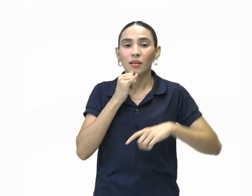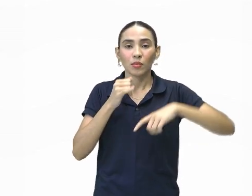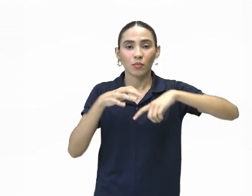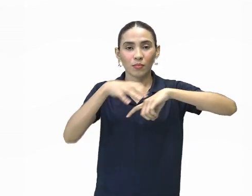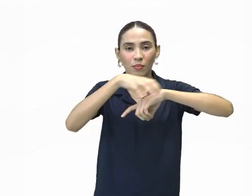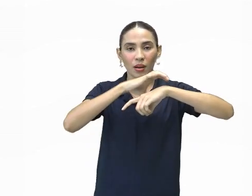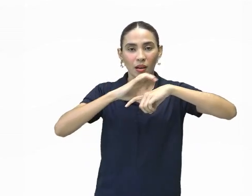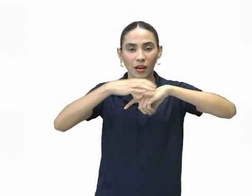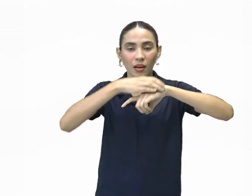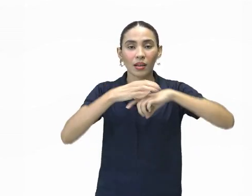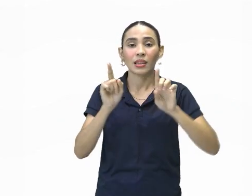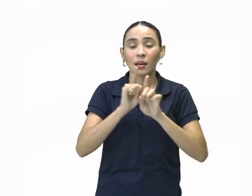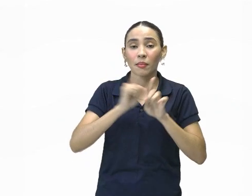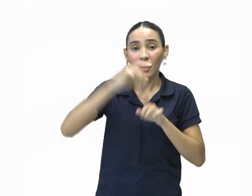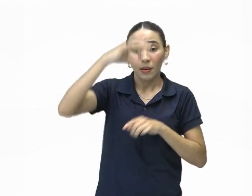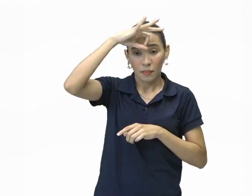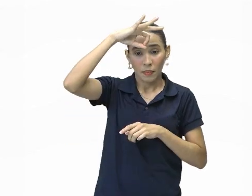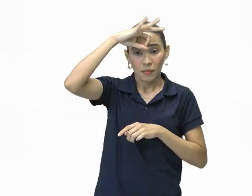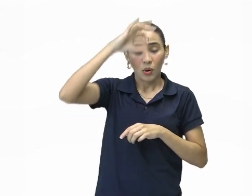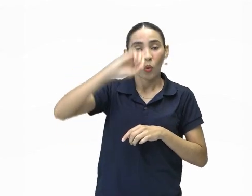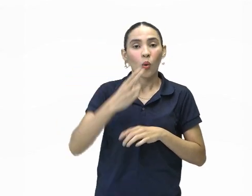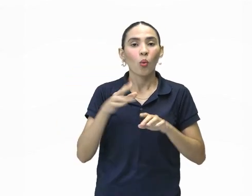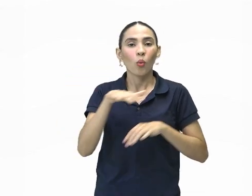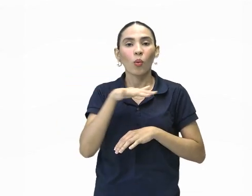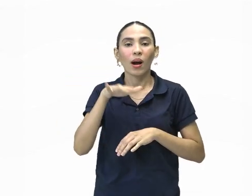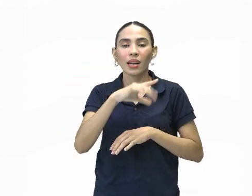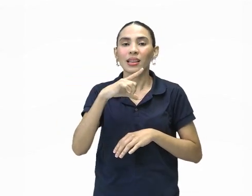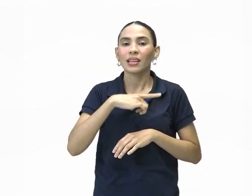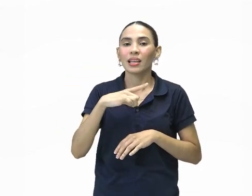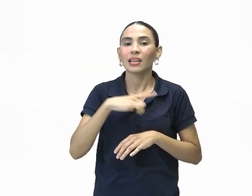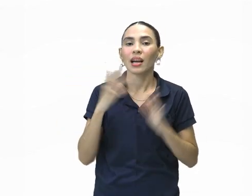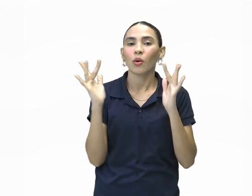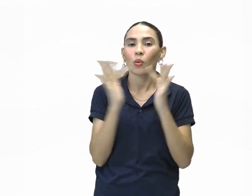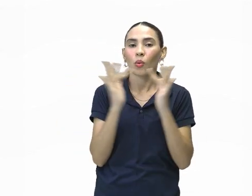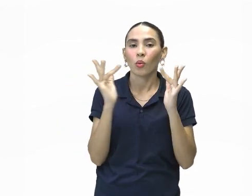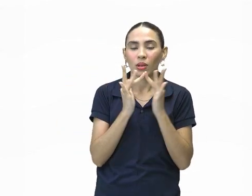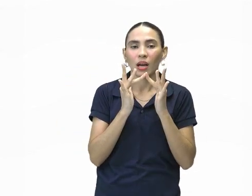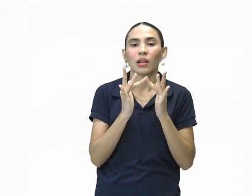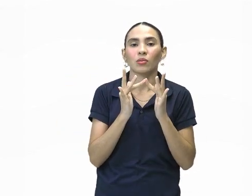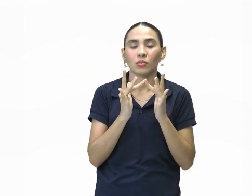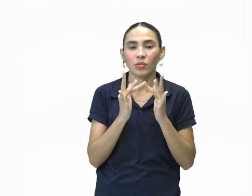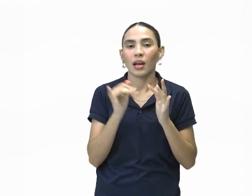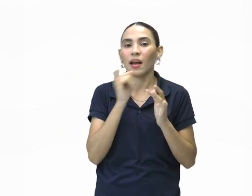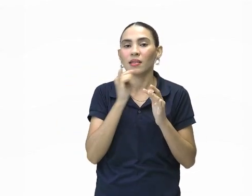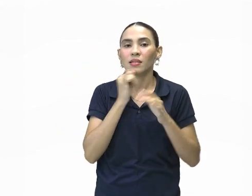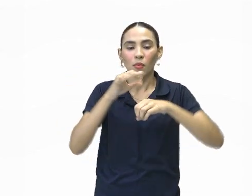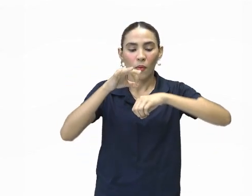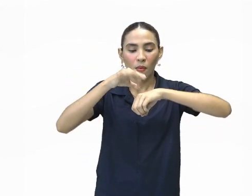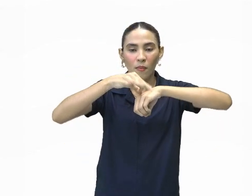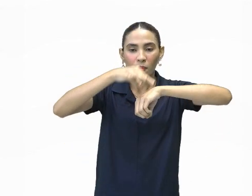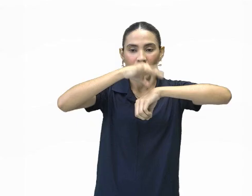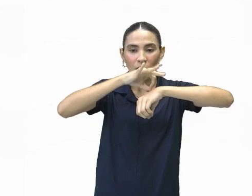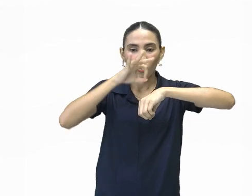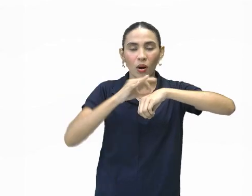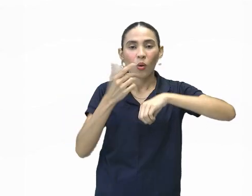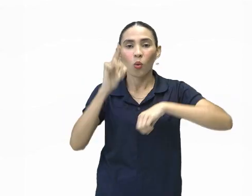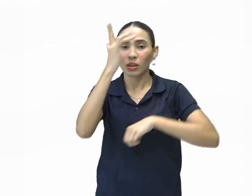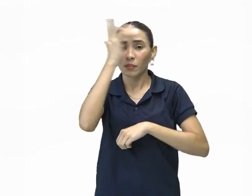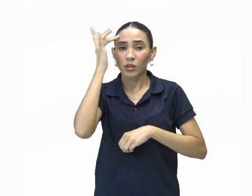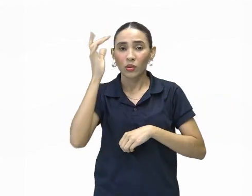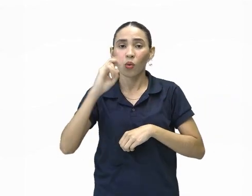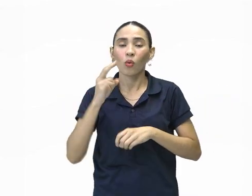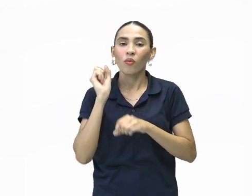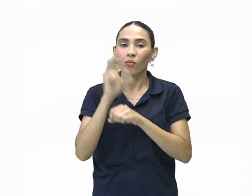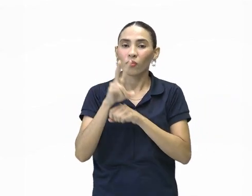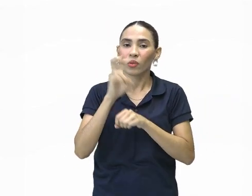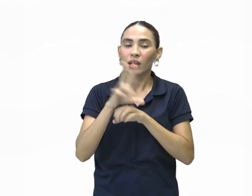genital, né? Tanto masculina quanto feminina, ou qualquer área que tenha ali contato com essas verrugas de outra pessoa ou com vírus